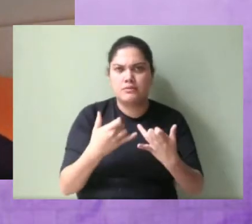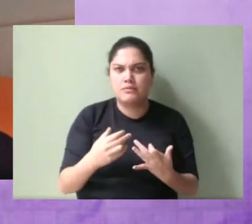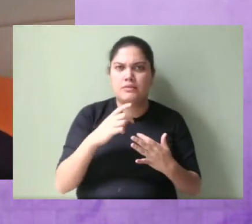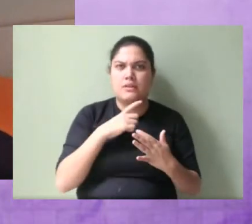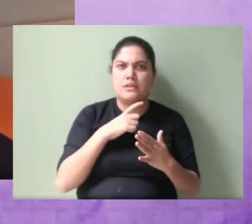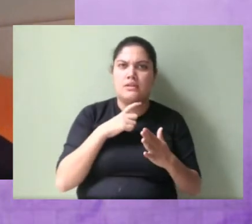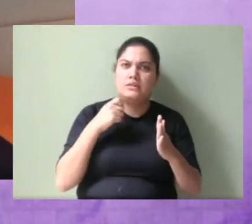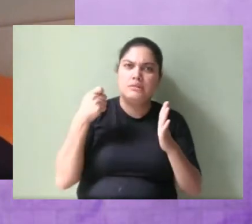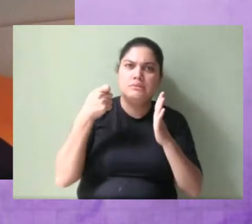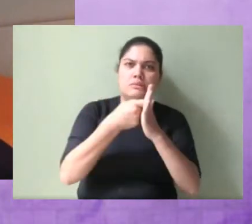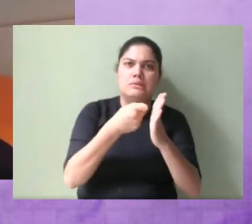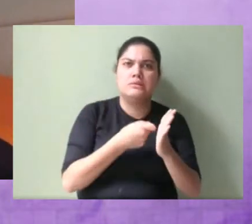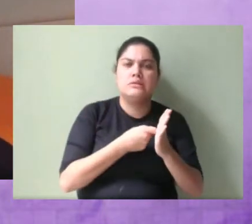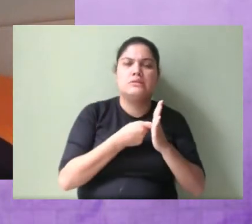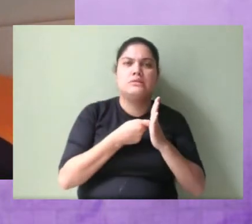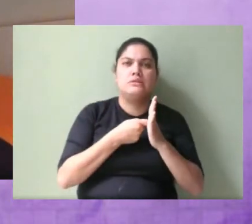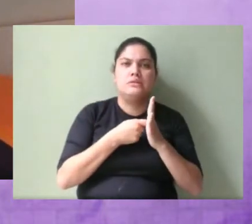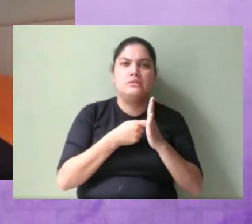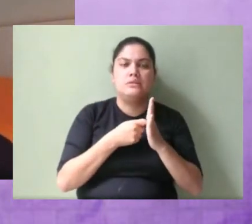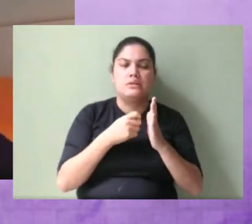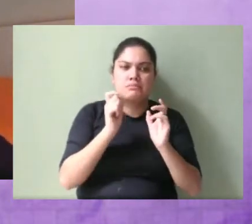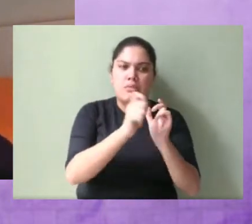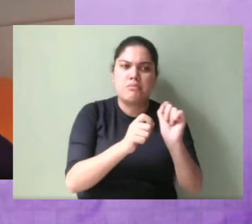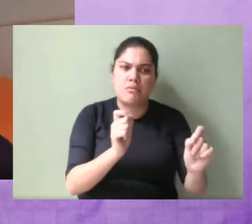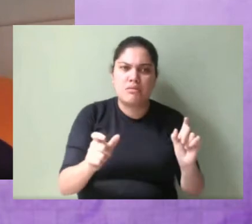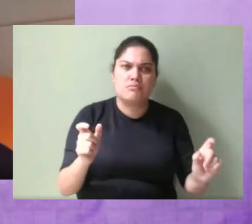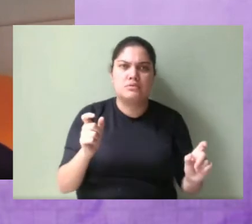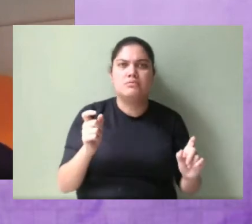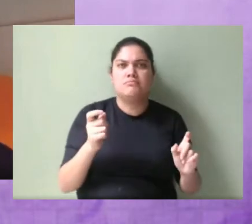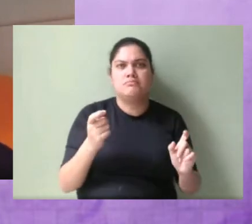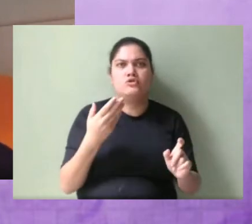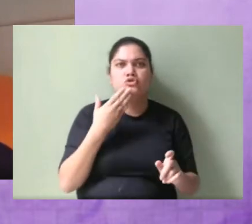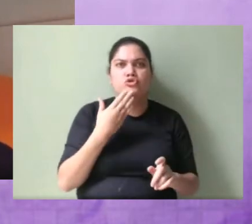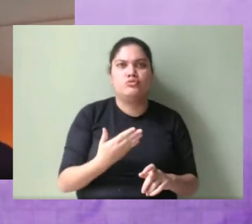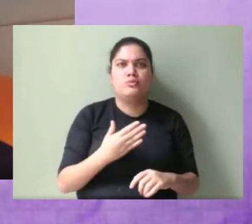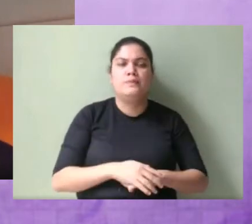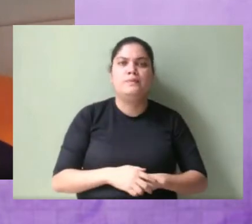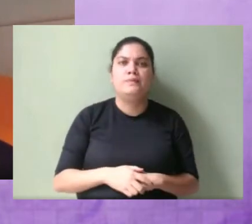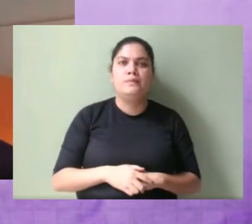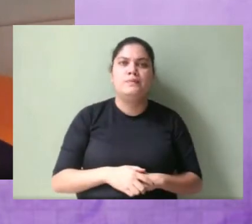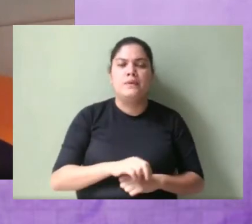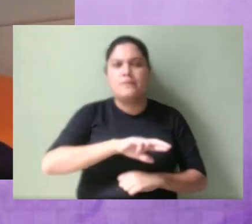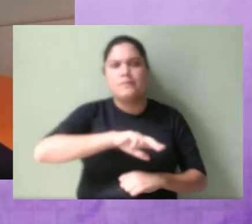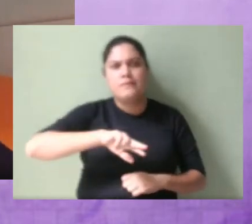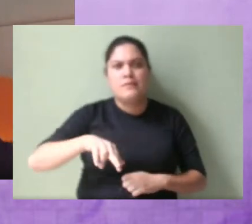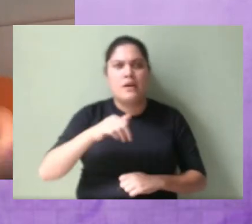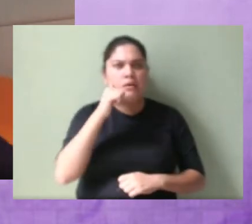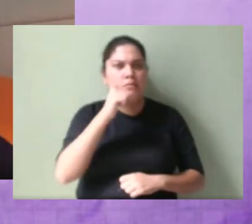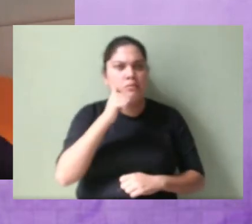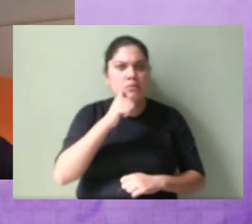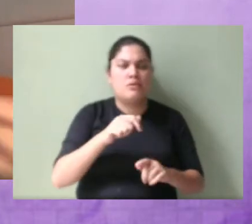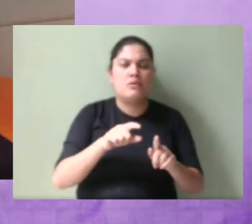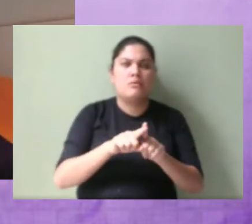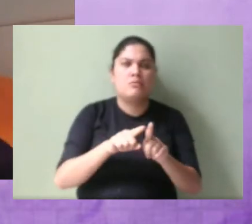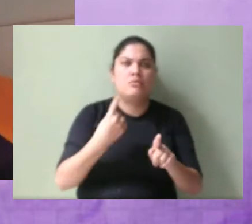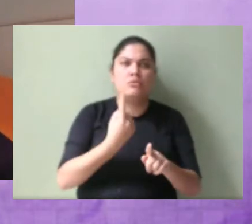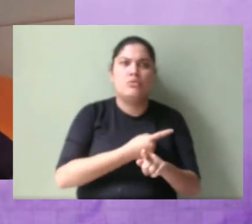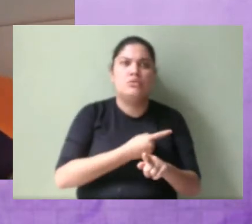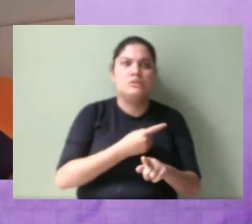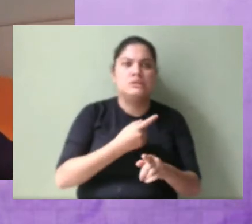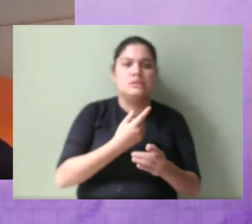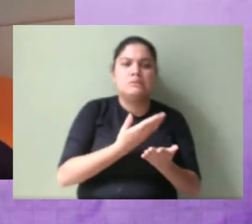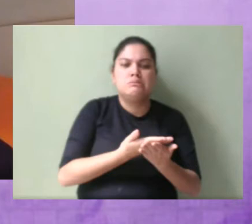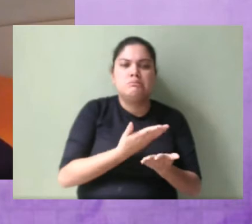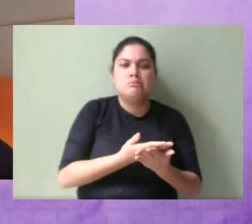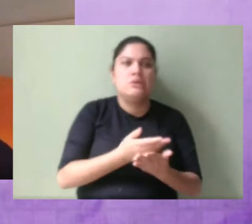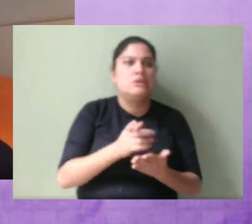não fosse agente da mudança da sua vida, o que é um ponto muito importante quando a gente fala dessas violações. Quando eu falo violação, são esses tipos de abuso,